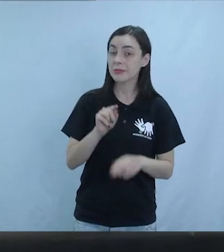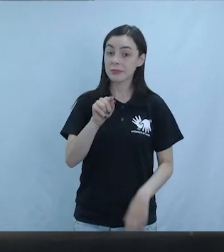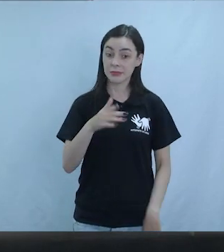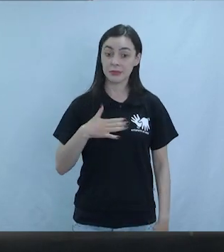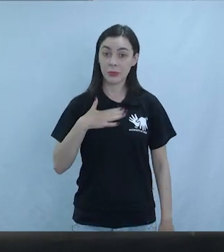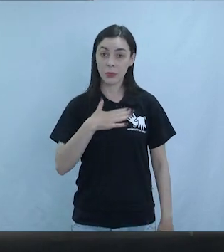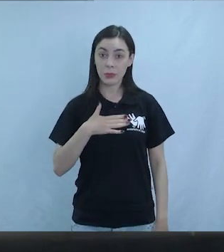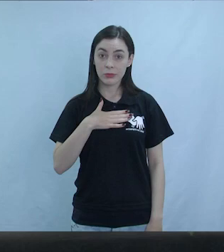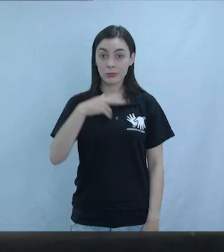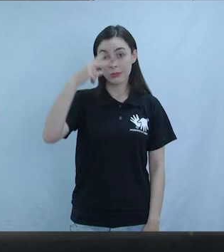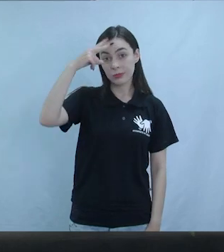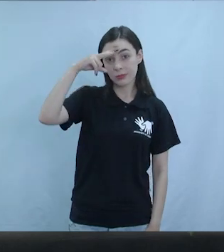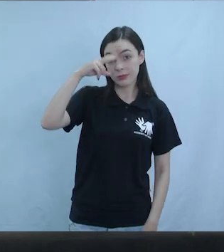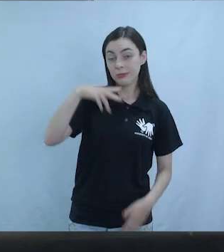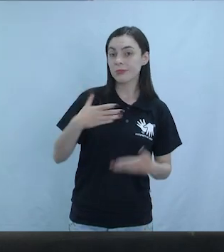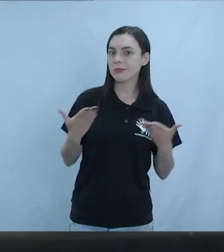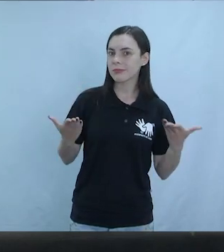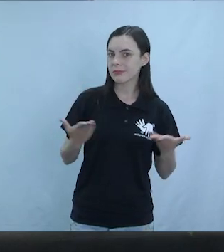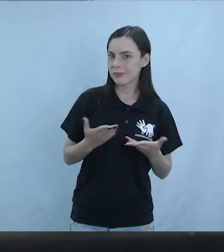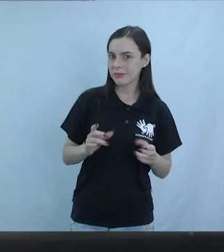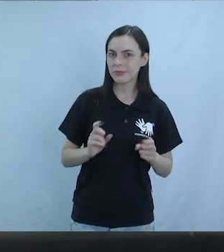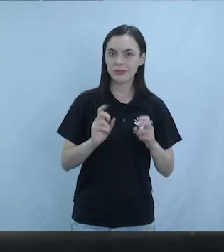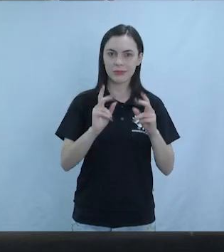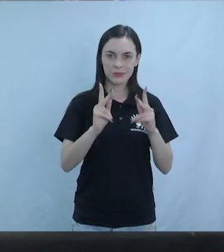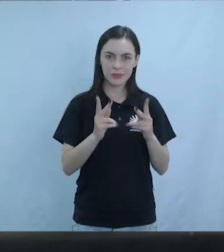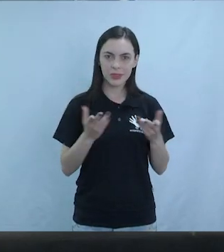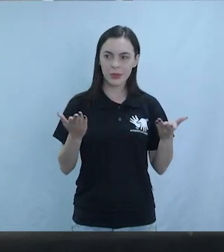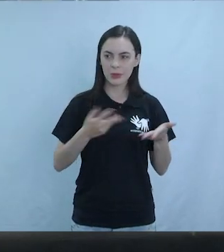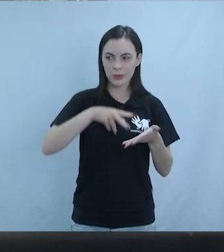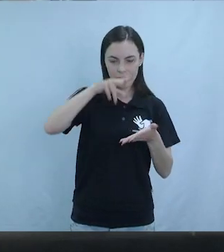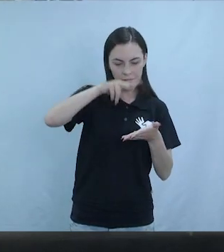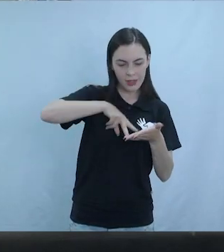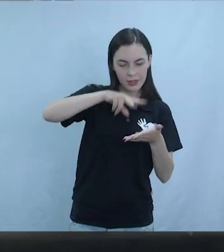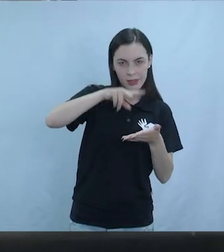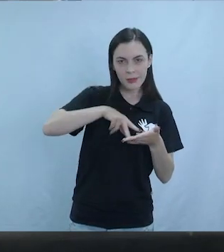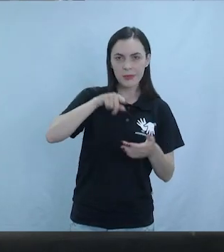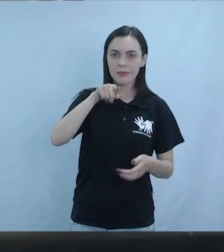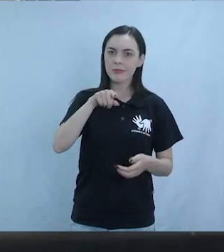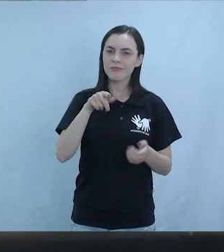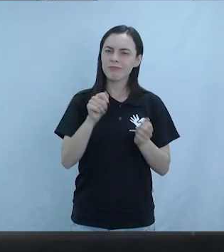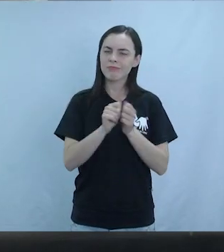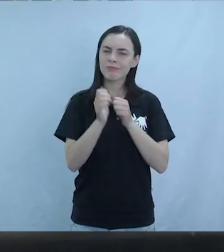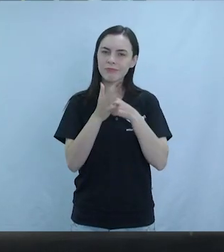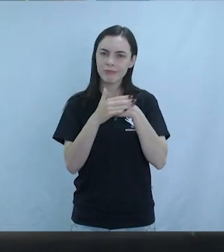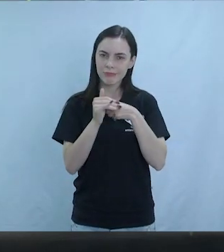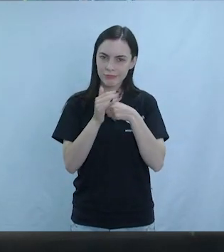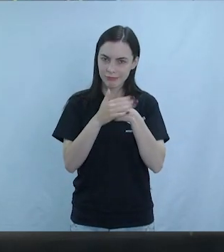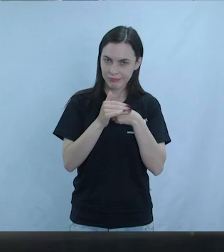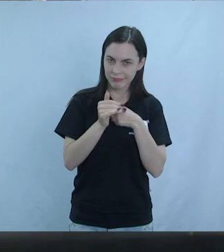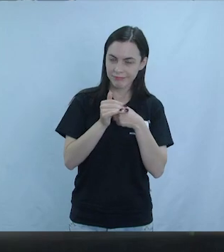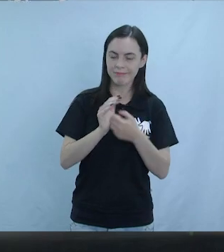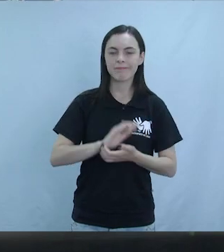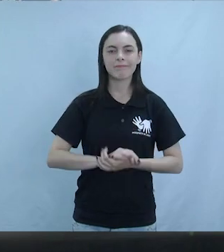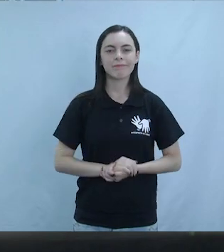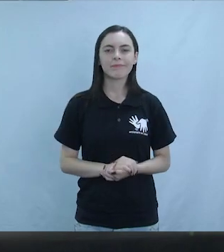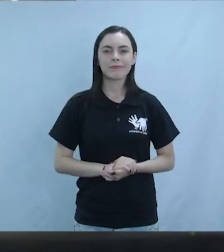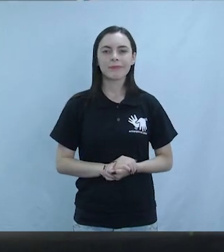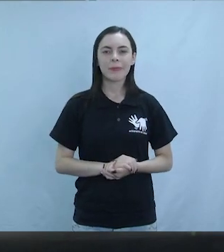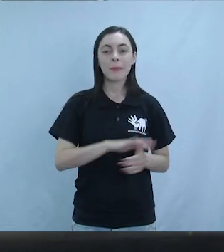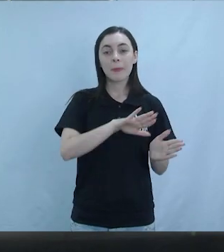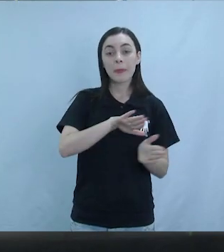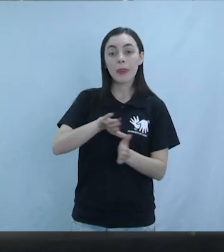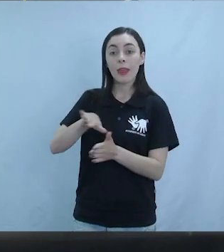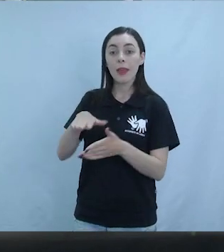tenham gostado dessa história, tá bom? Que nós contamos, nós lemos aqui para vocês com muito carinho. Aí.